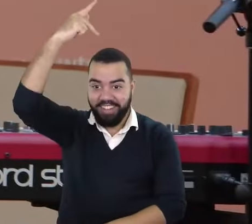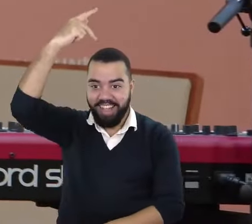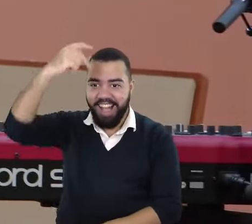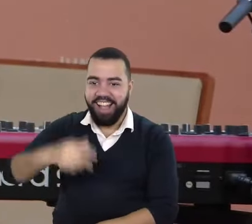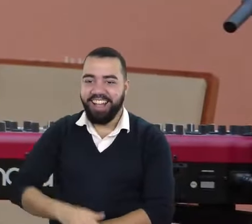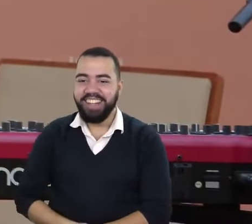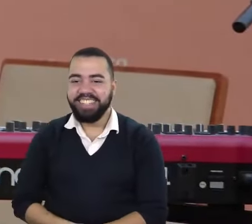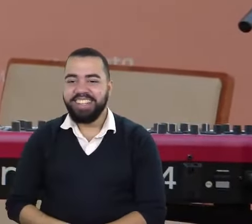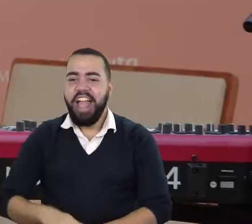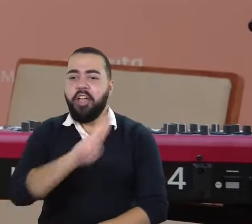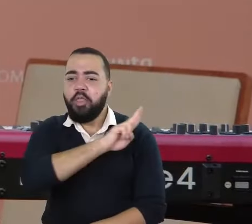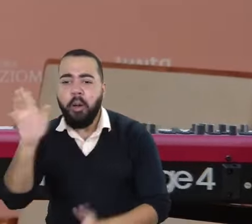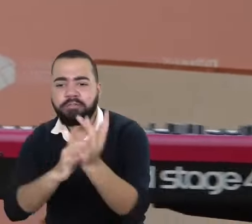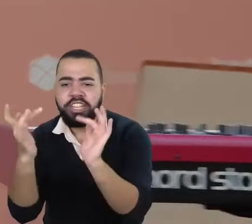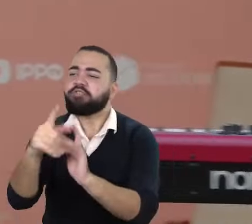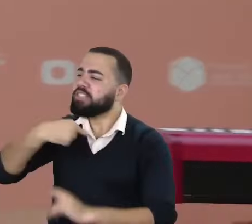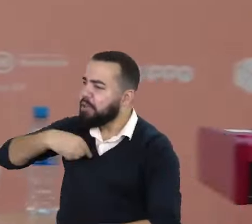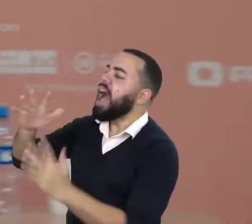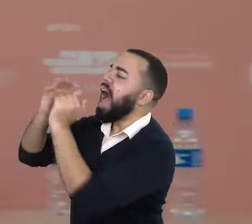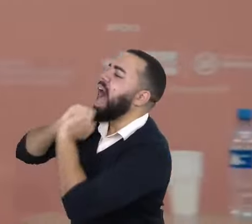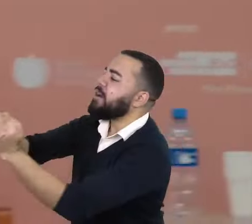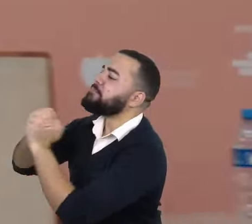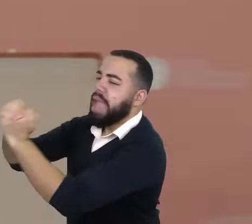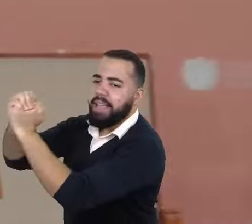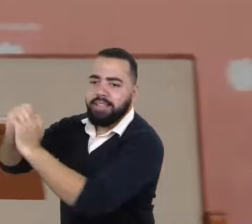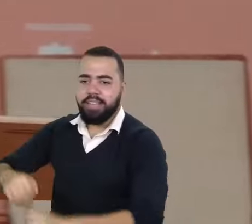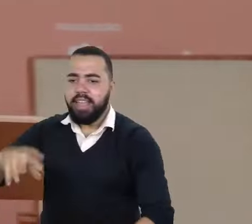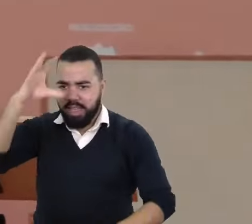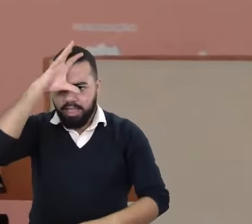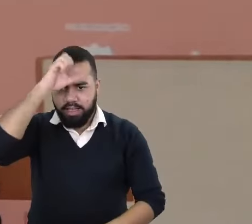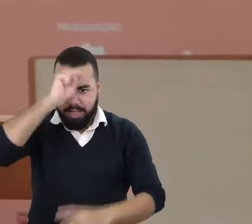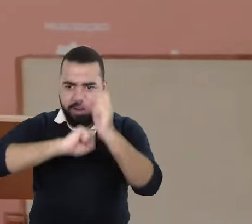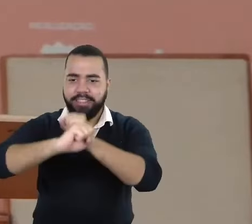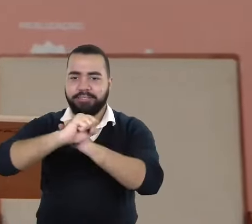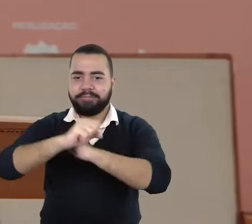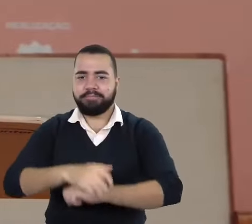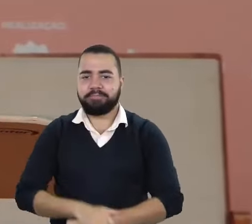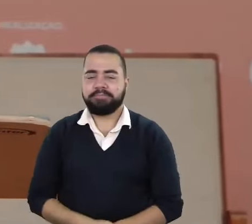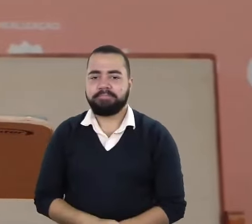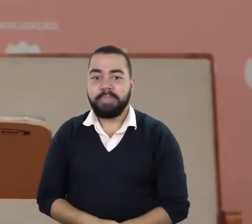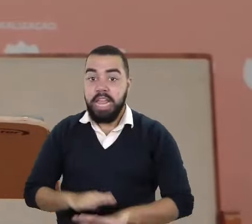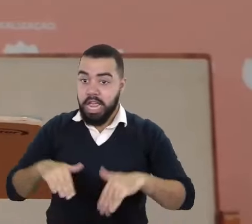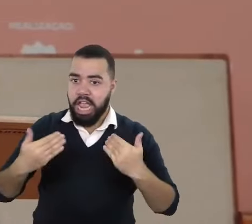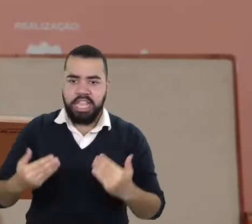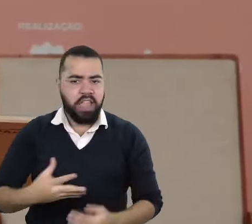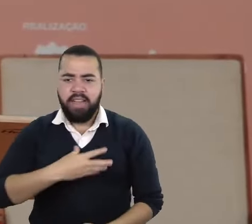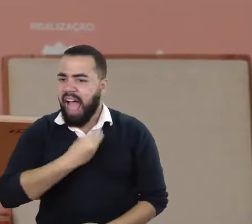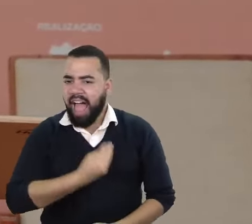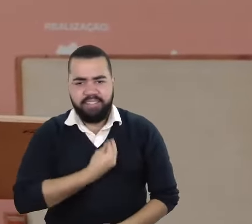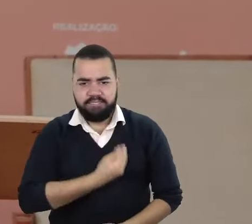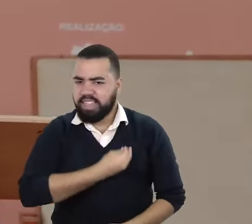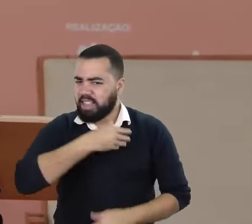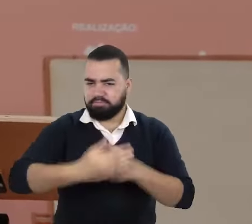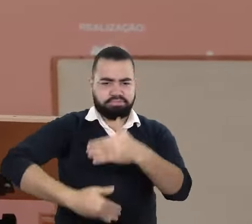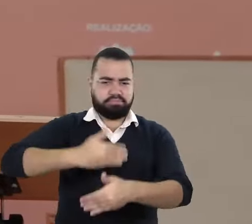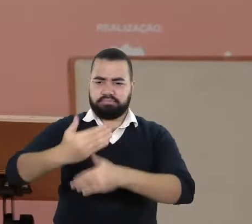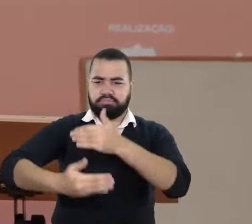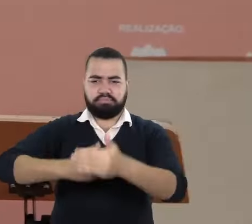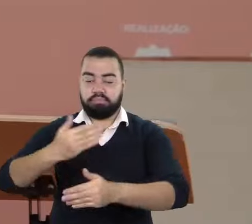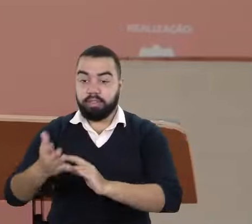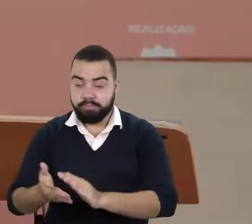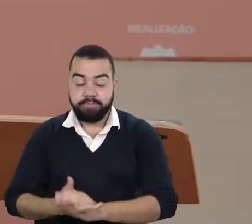Em nome de Jesus. Eu falei, amém. E ficou ali, aquela coisa. E a minha vida toda. Quando eu era criança, com 1 ano